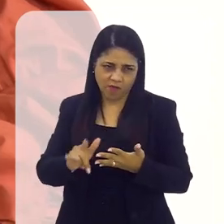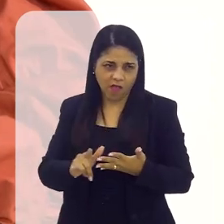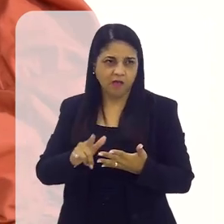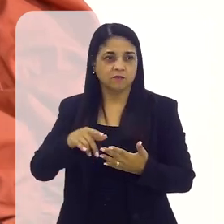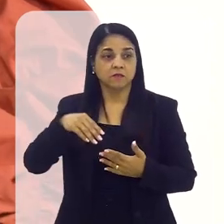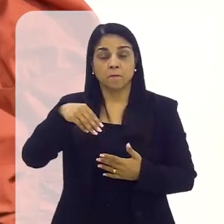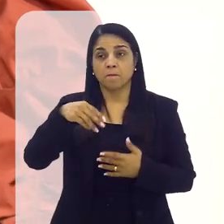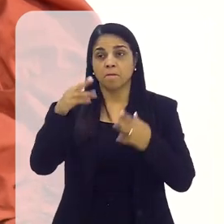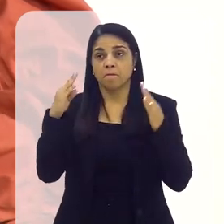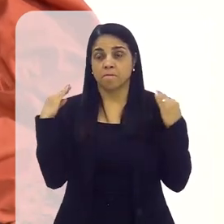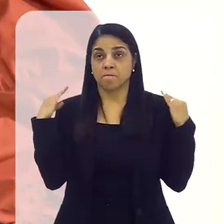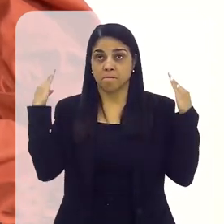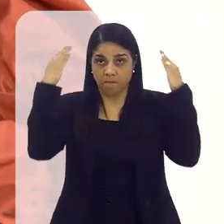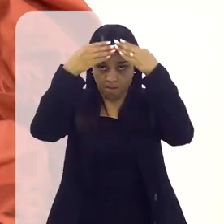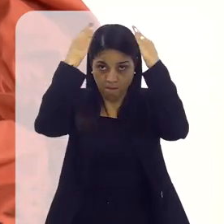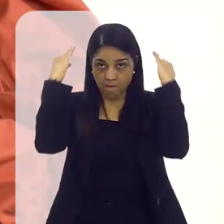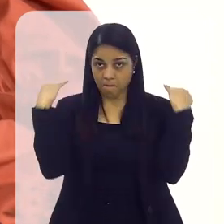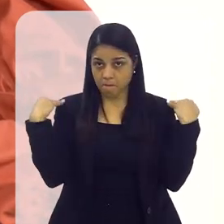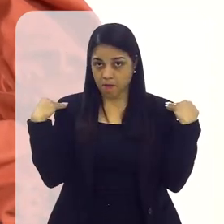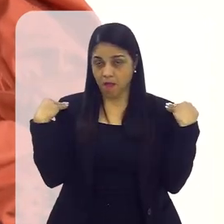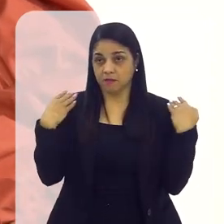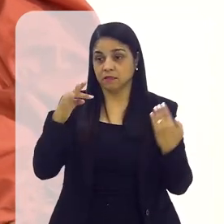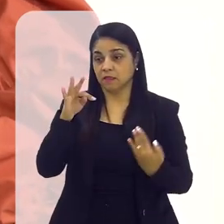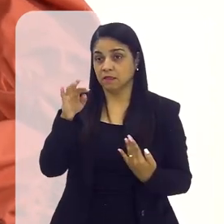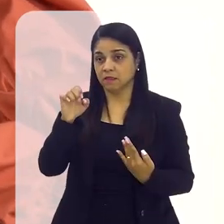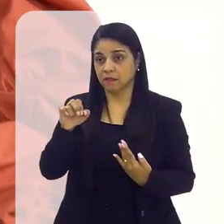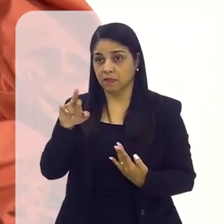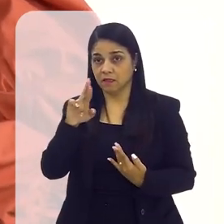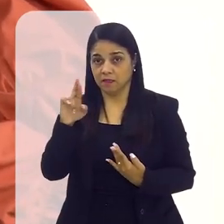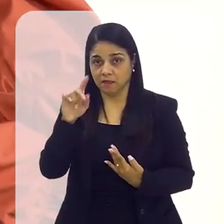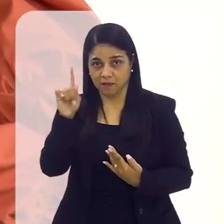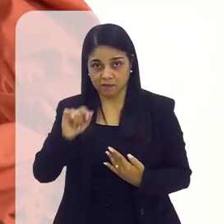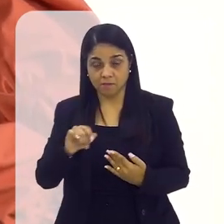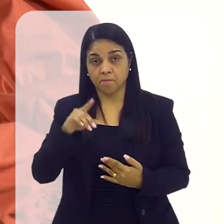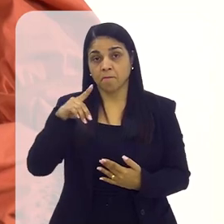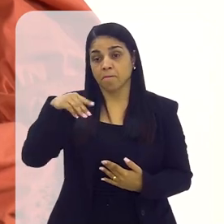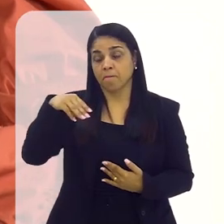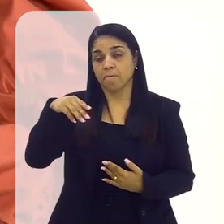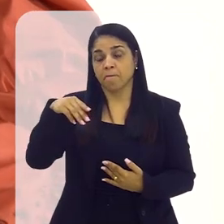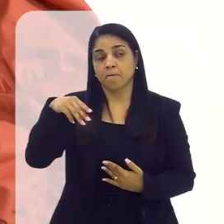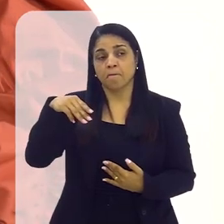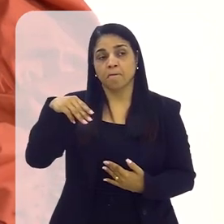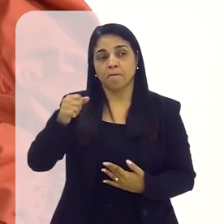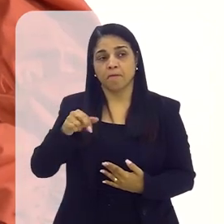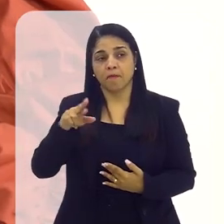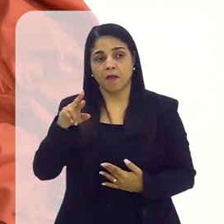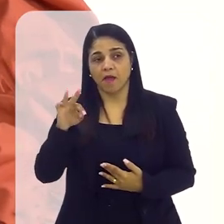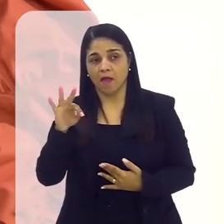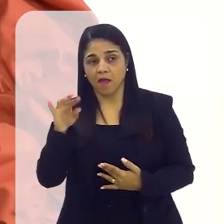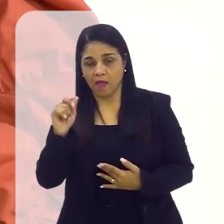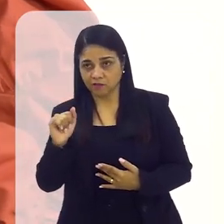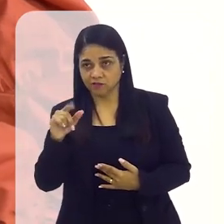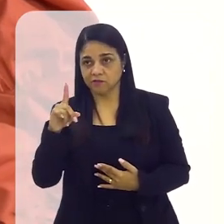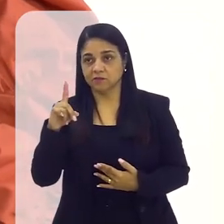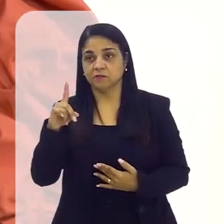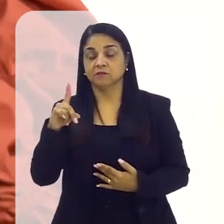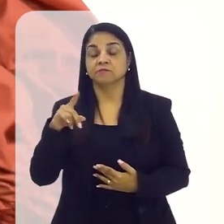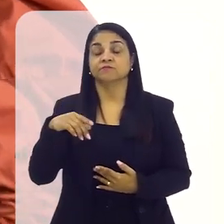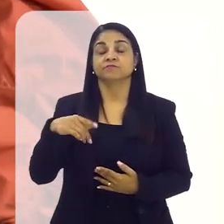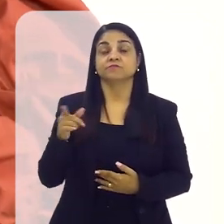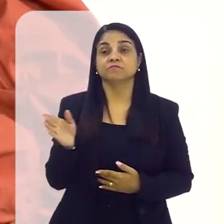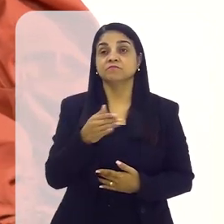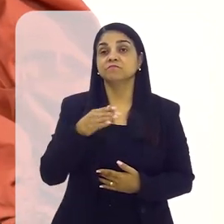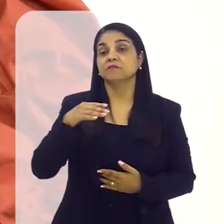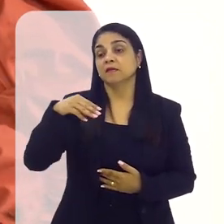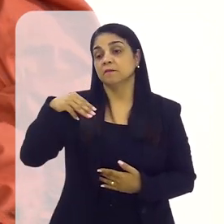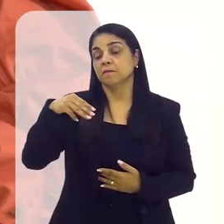né? Então, ali se falou de Madre Teresa, falou de Mahatma Gandhi, falou de